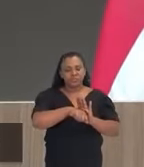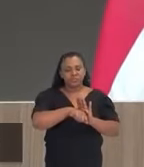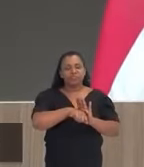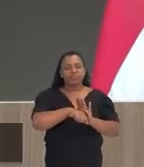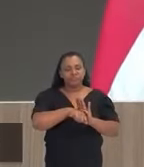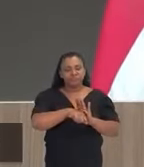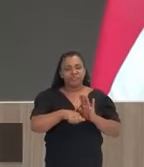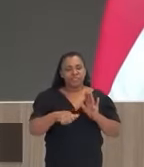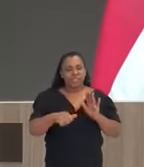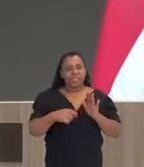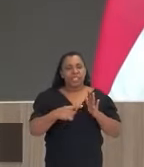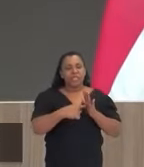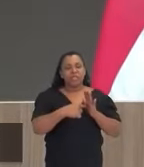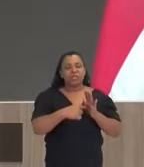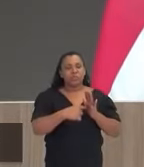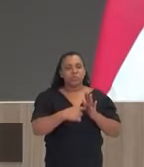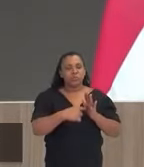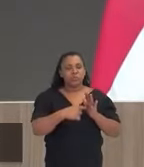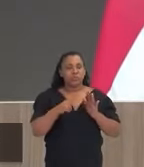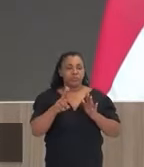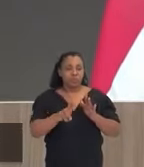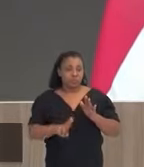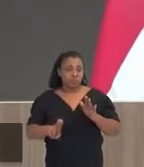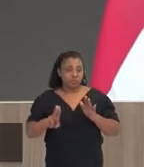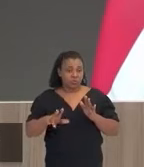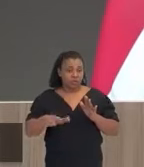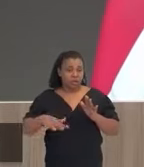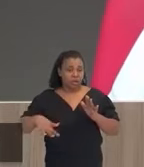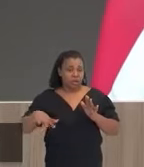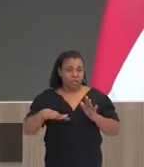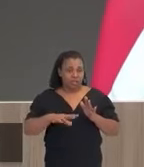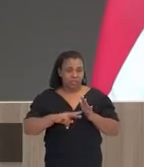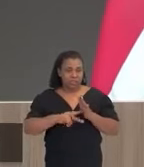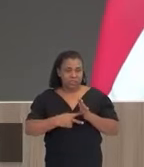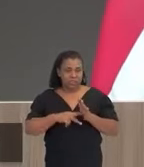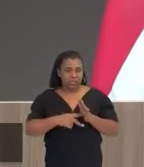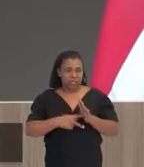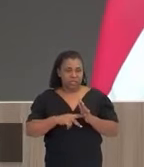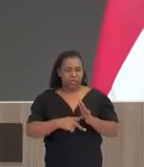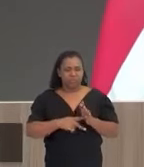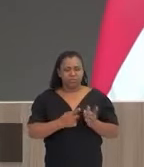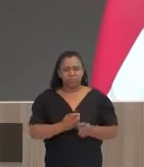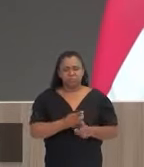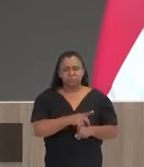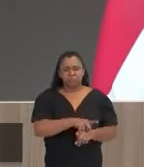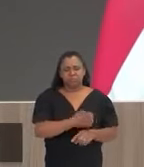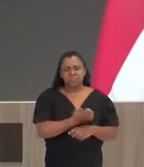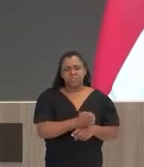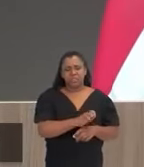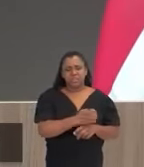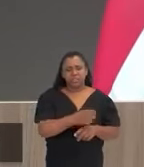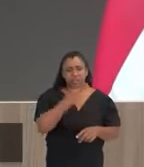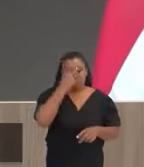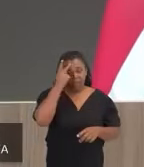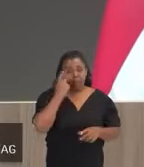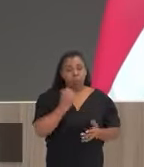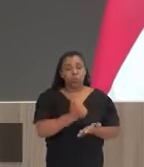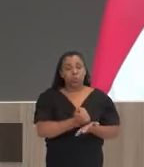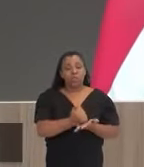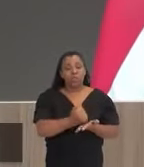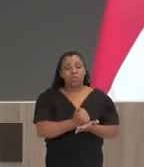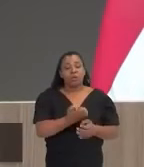que no seu setor estava havendo muito desvirtuamento de estágio. Pessoas que eram contratadas como